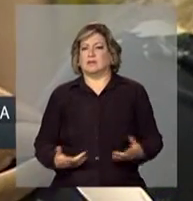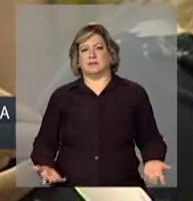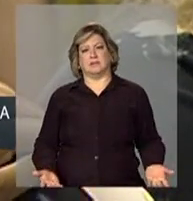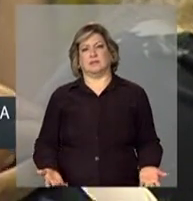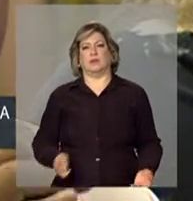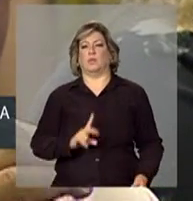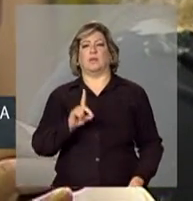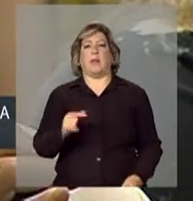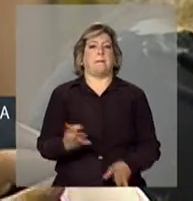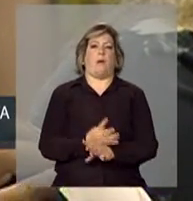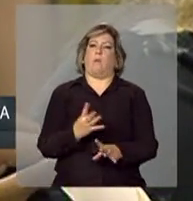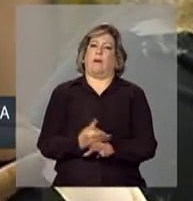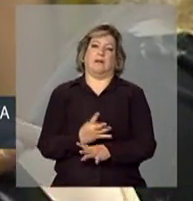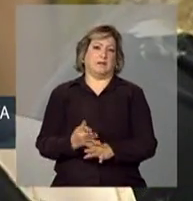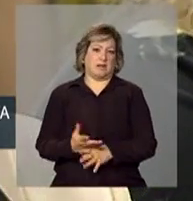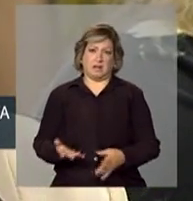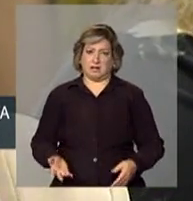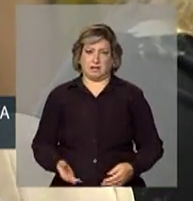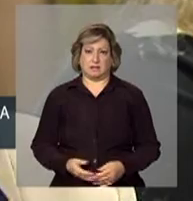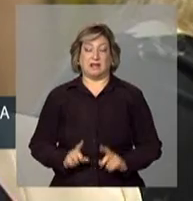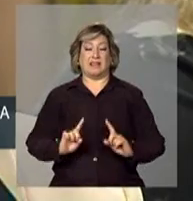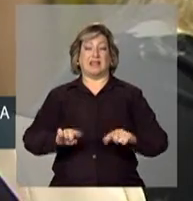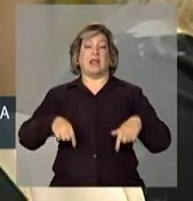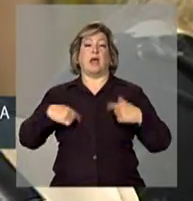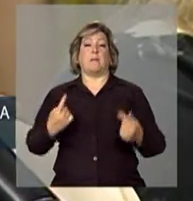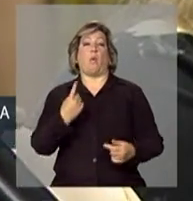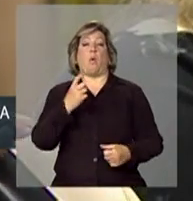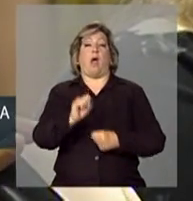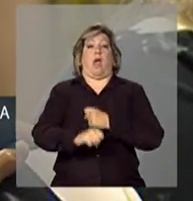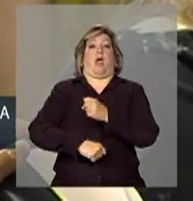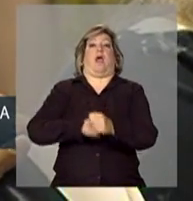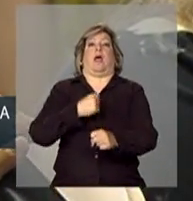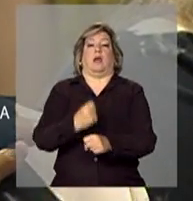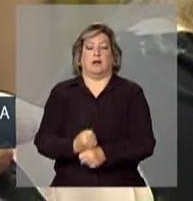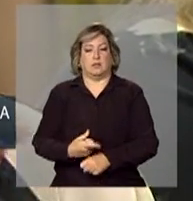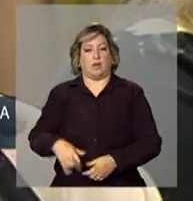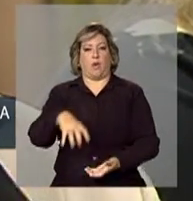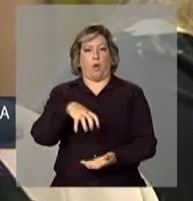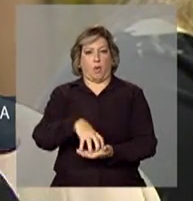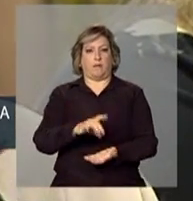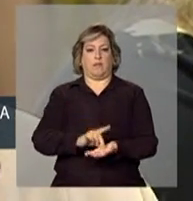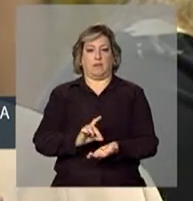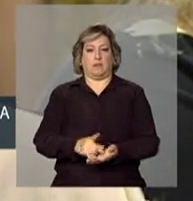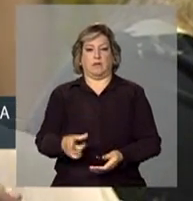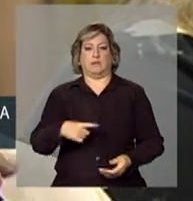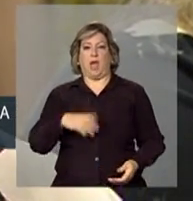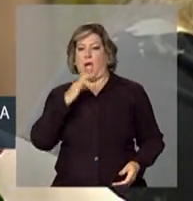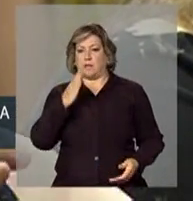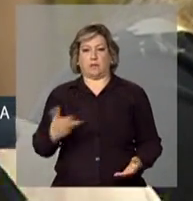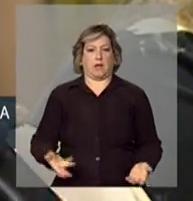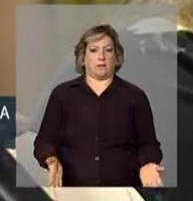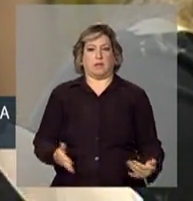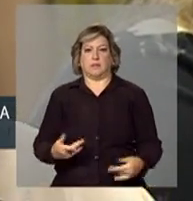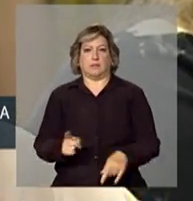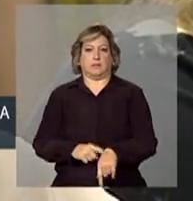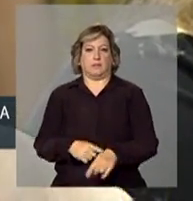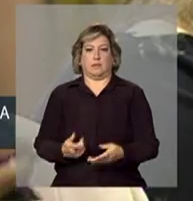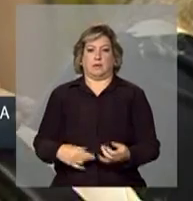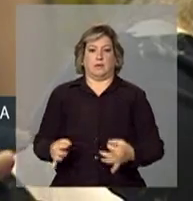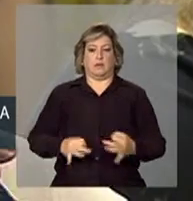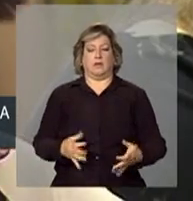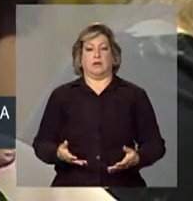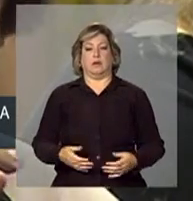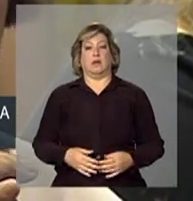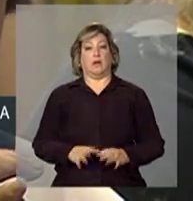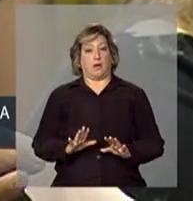para aguentar. E depois de 1 ano de Comissão da Verdade, o senhor está a toque de caixa, vamos sair, porque vai a gente chegar.